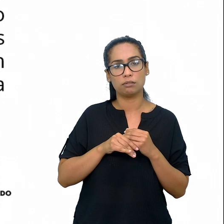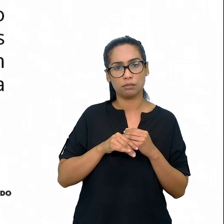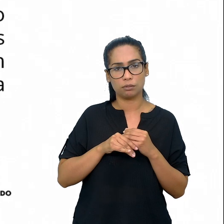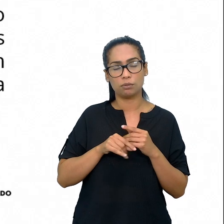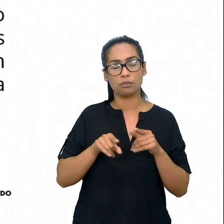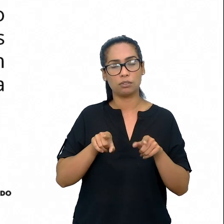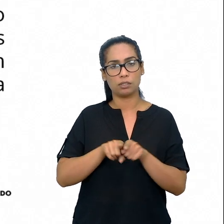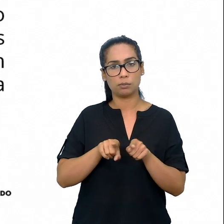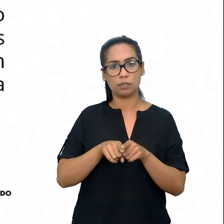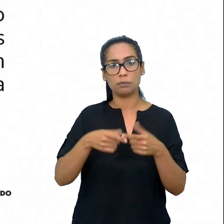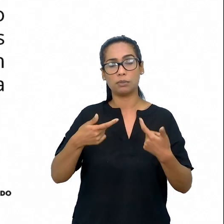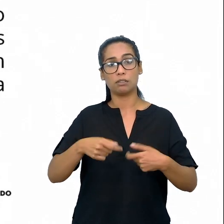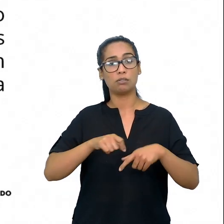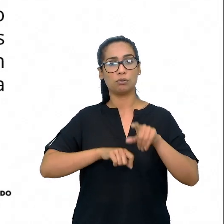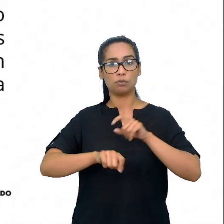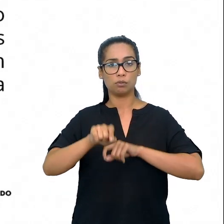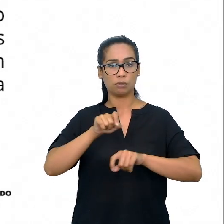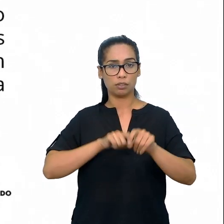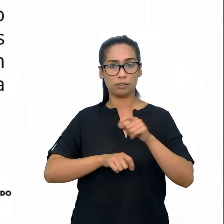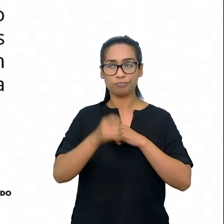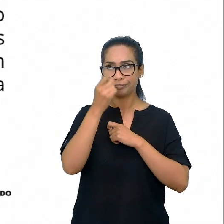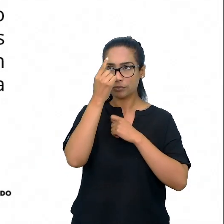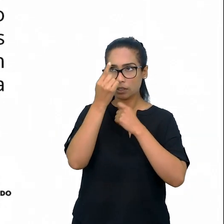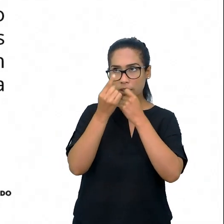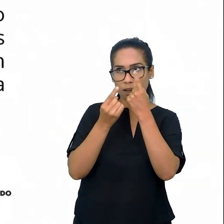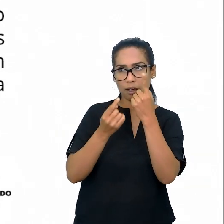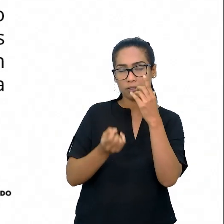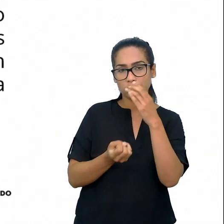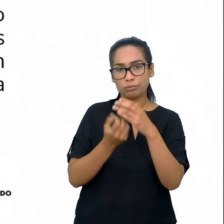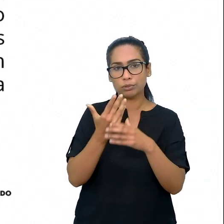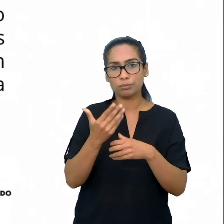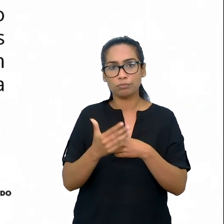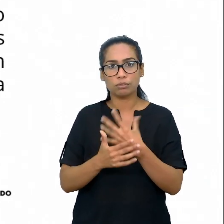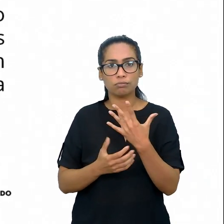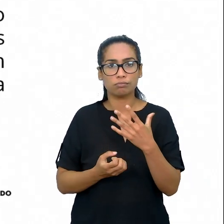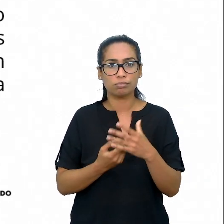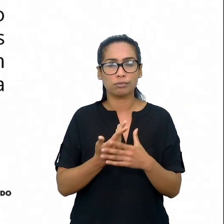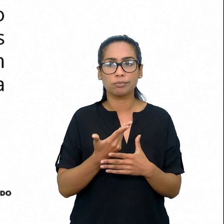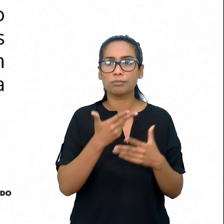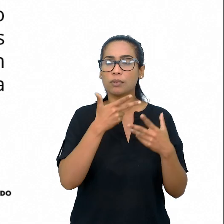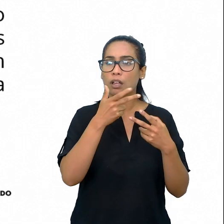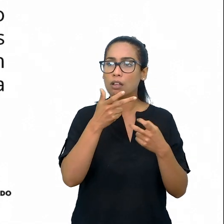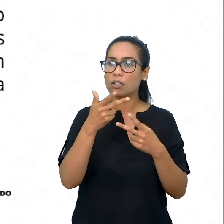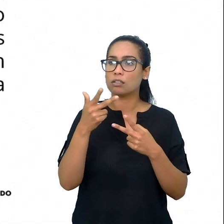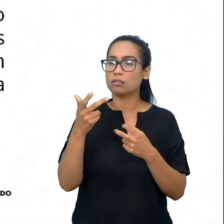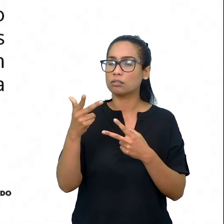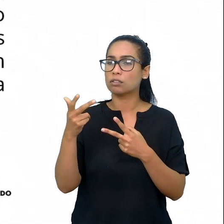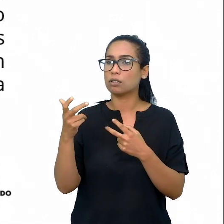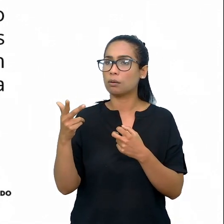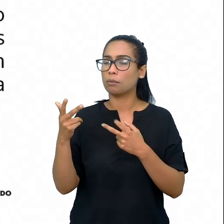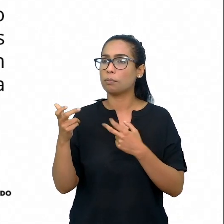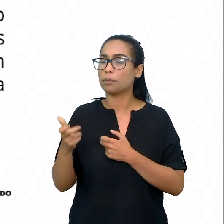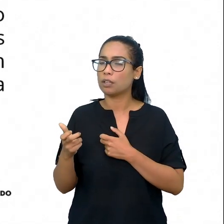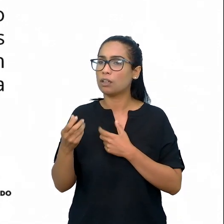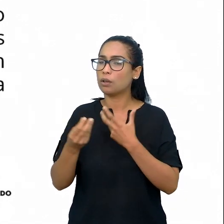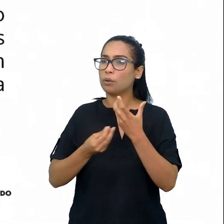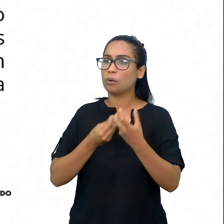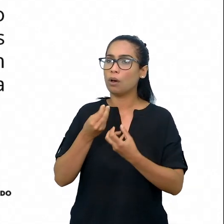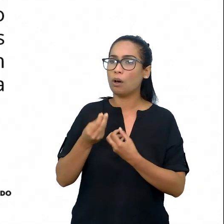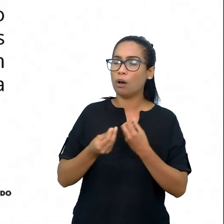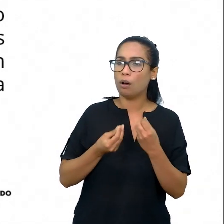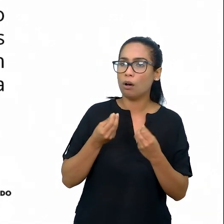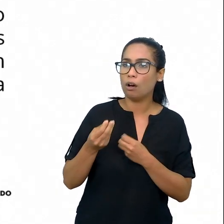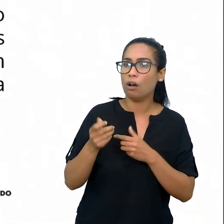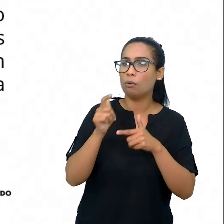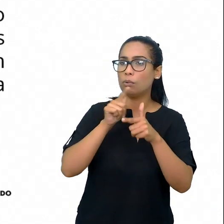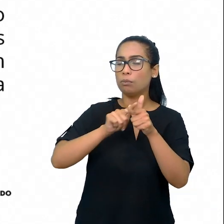Ele vai precisar ter criatividade, perceber como a problemática onde ele